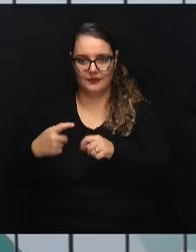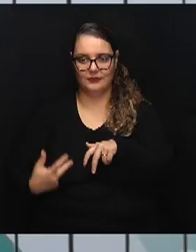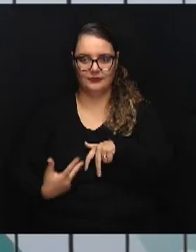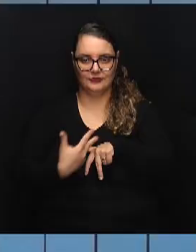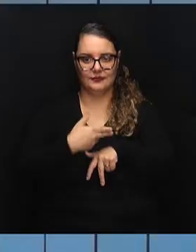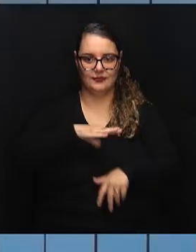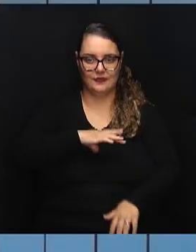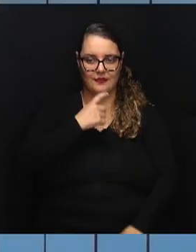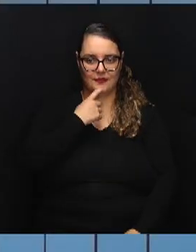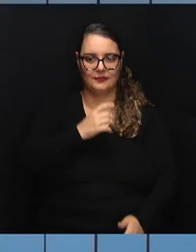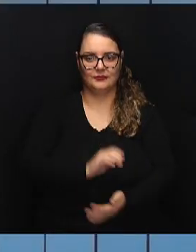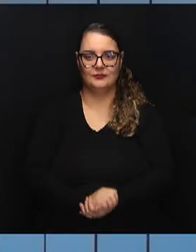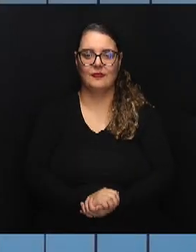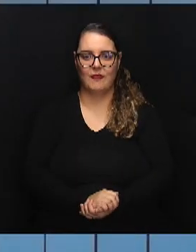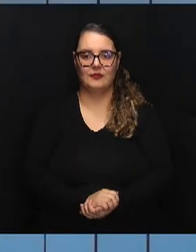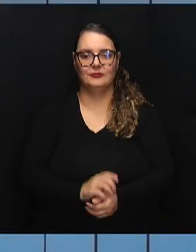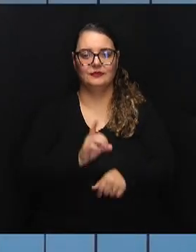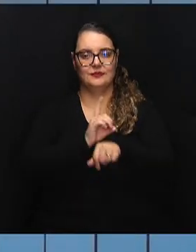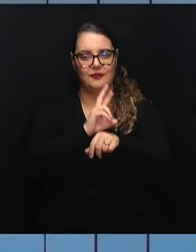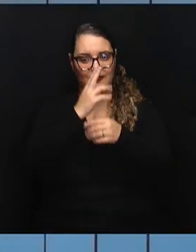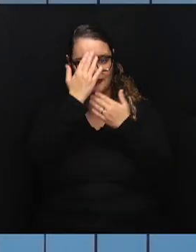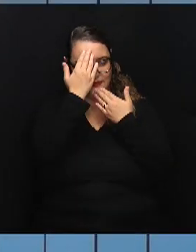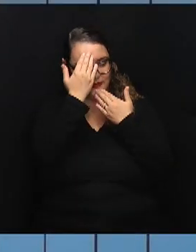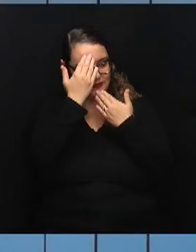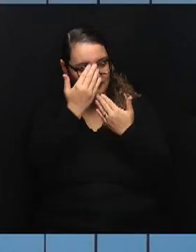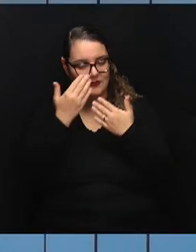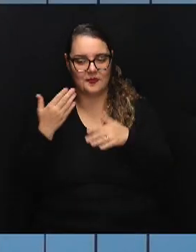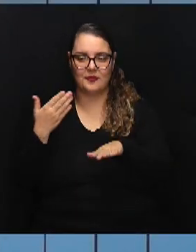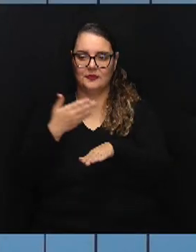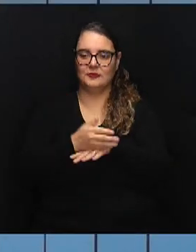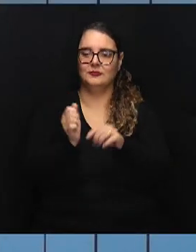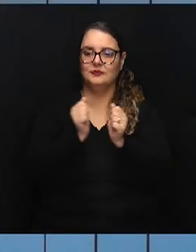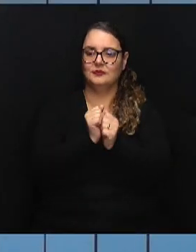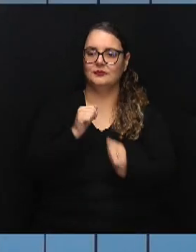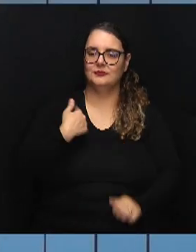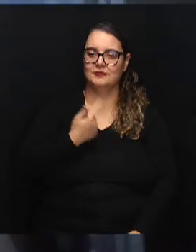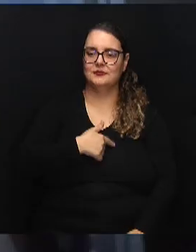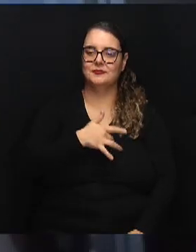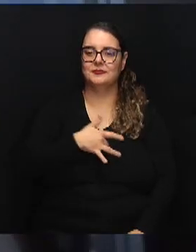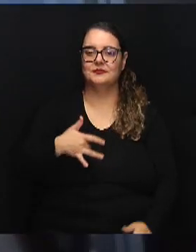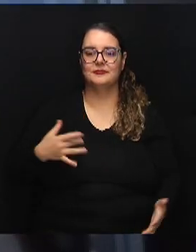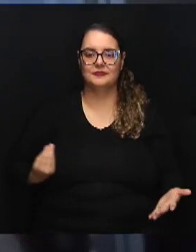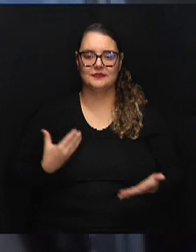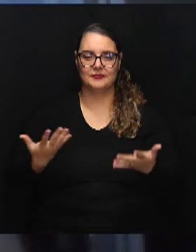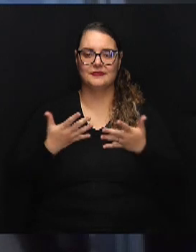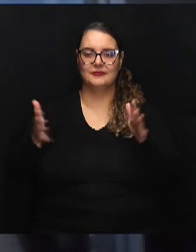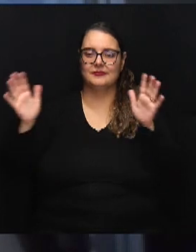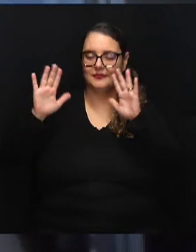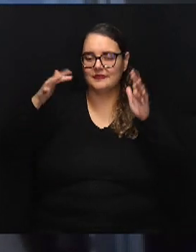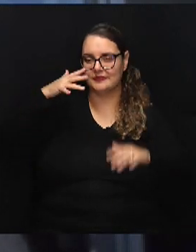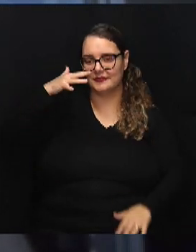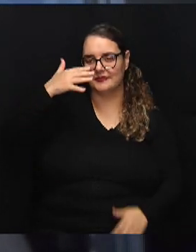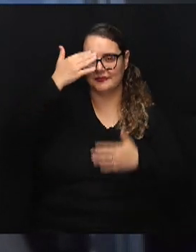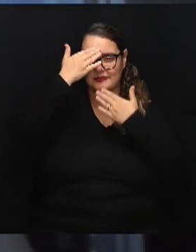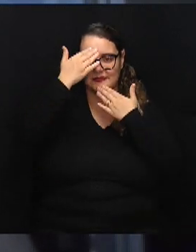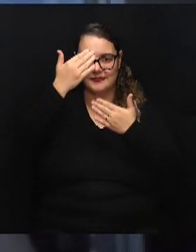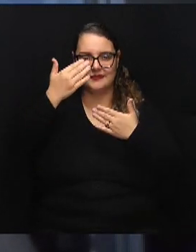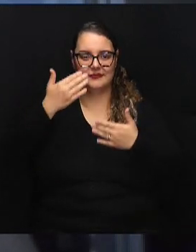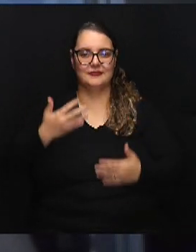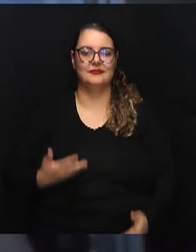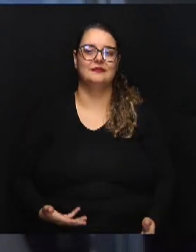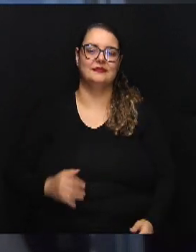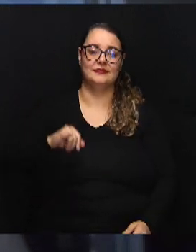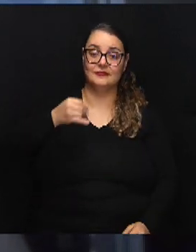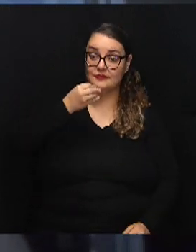de Campinas. Doutora, muito obrigada pela sua participação aqui no Saúde é Vida. Oi, Ana Paula, eu que agradeço a oportunidade de